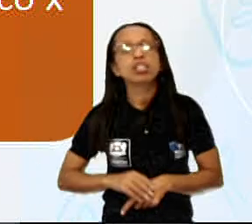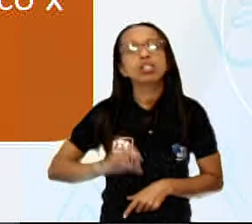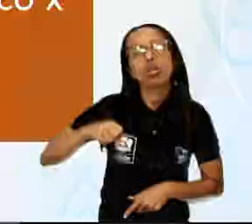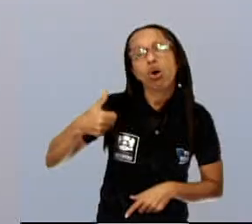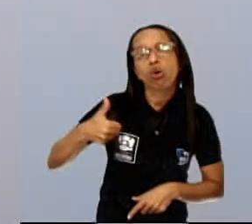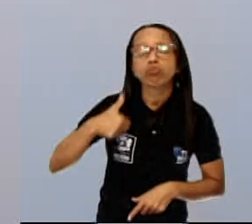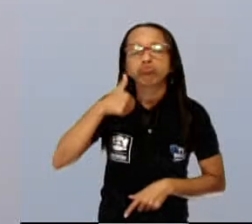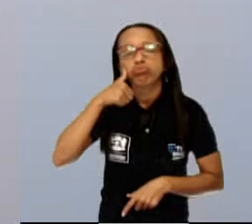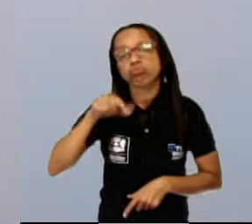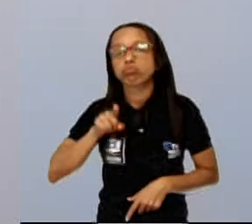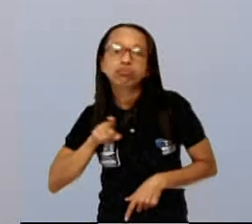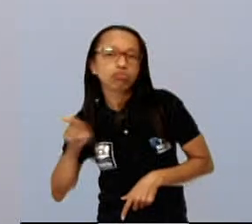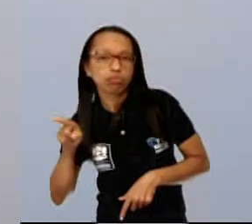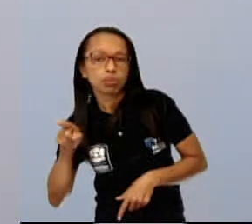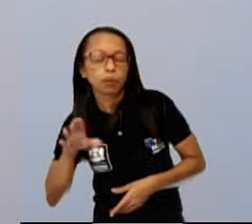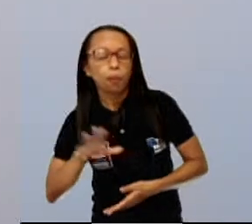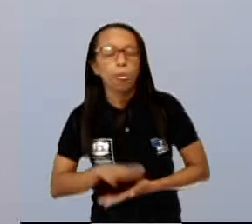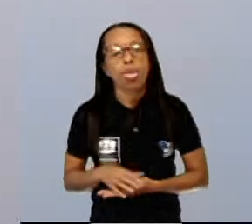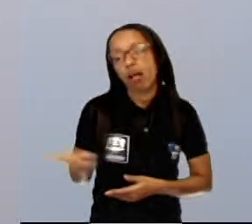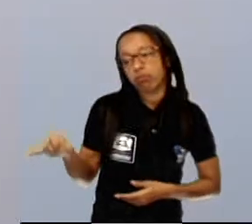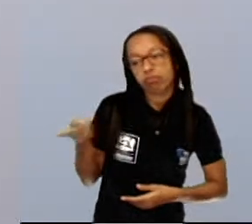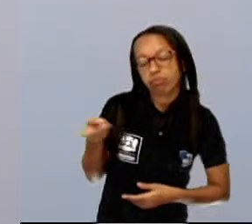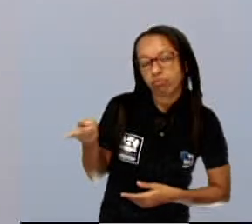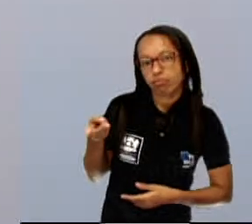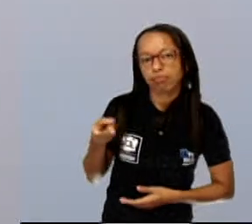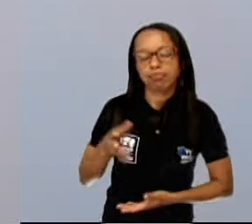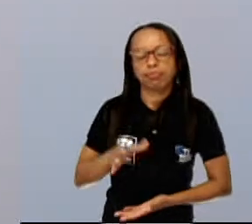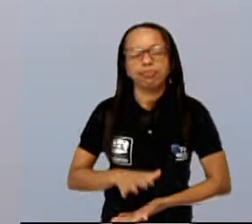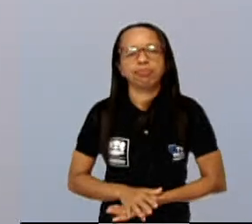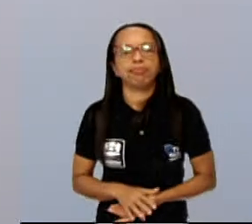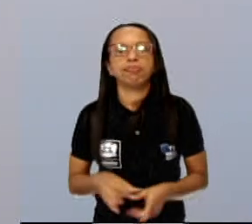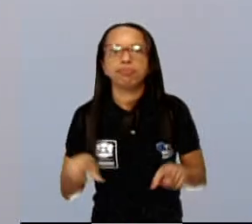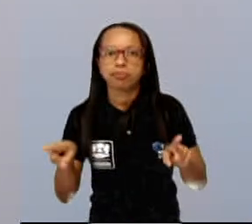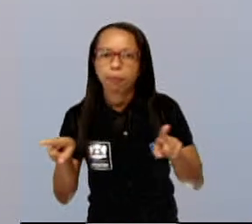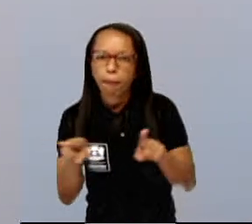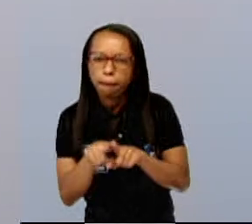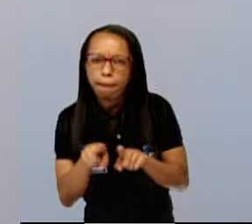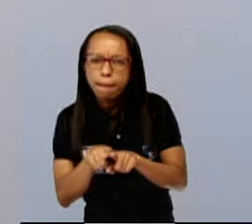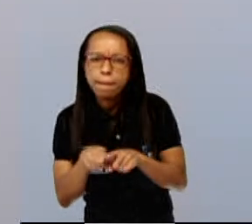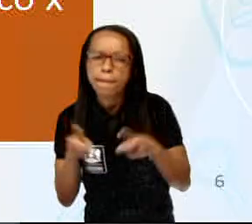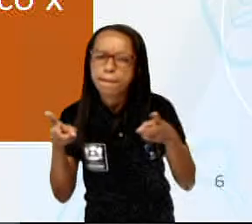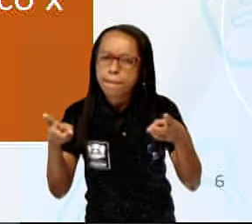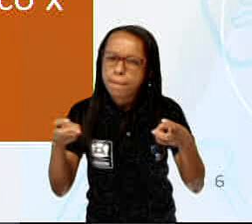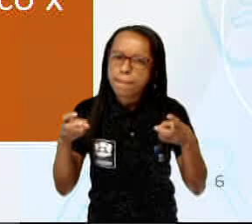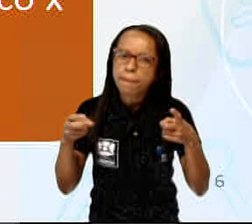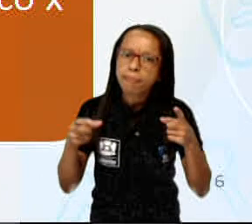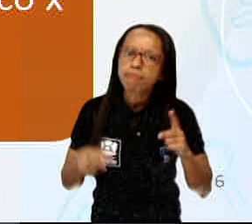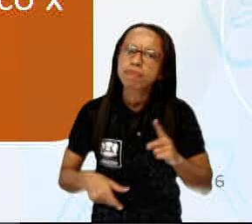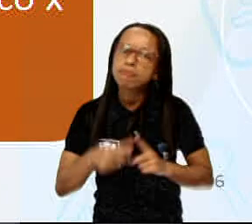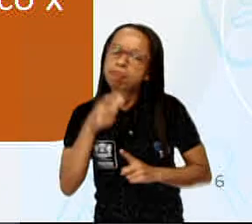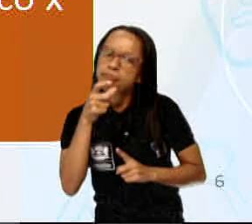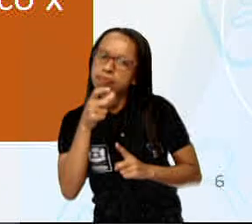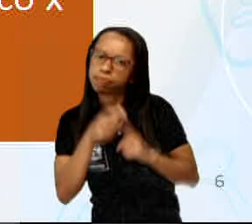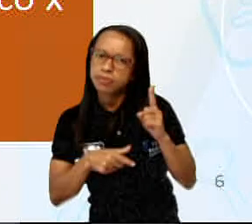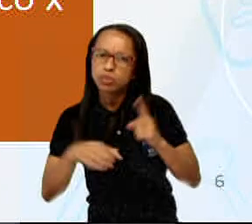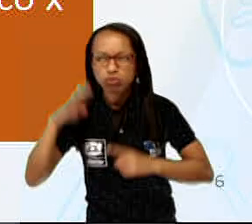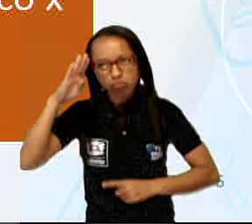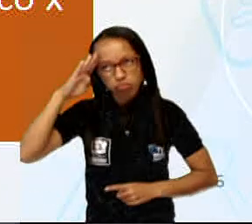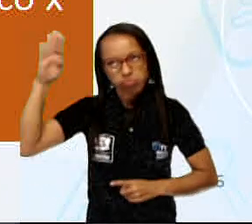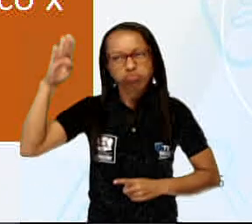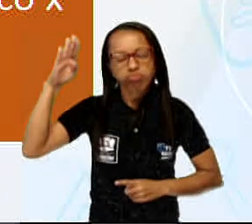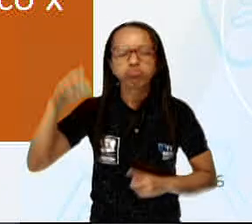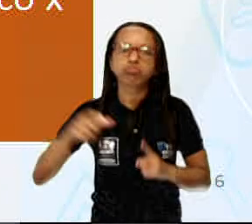eles ou elas, no plural. Também vimos que nós temos personagem principal e